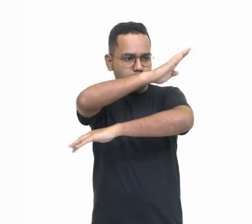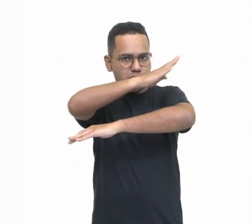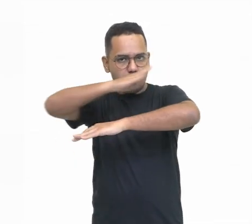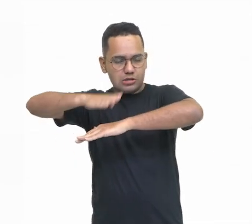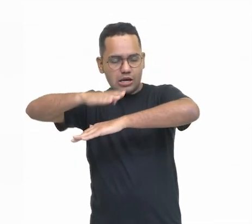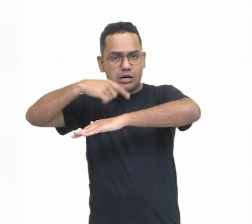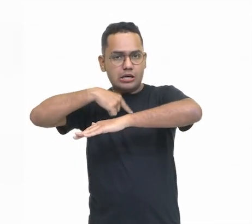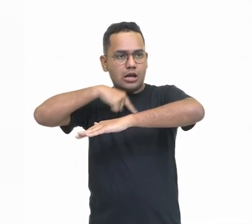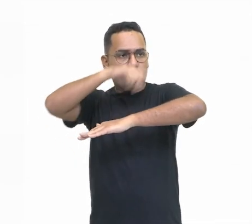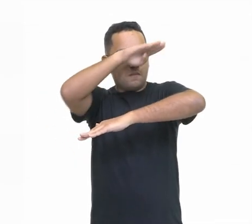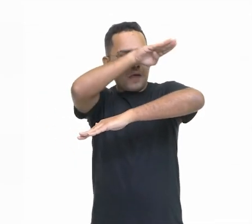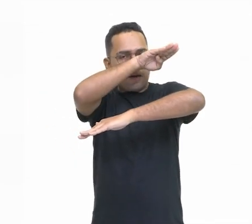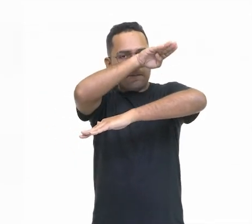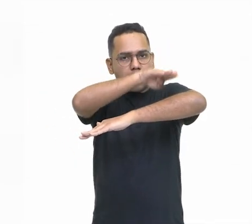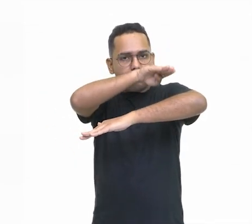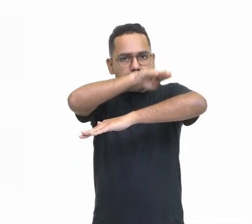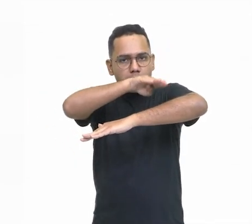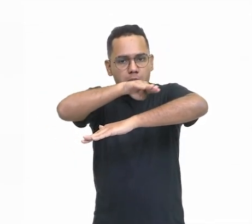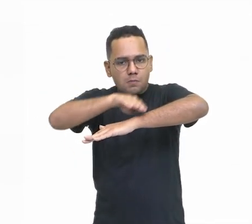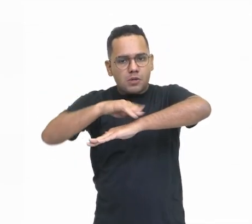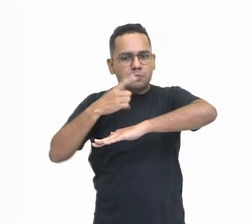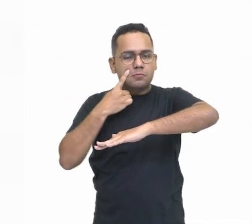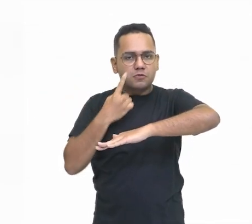mais detalhadamente, tá bom?